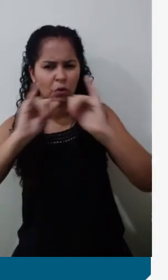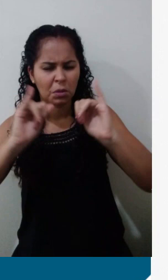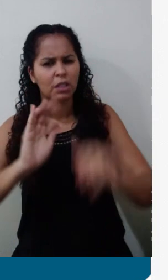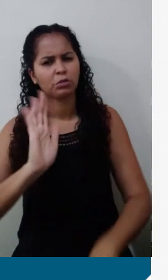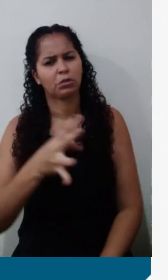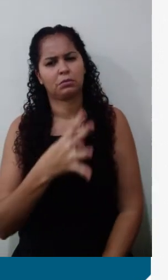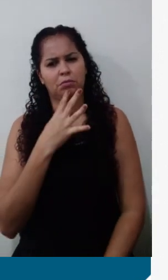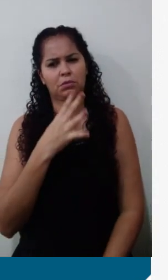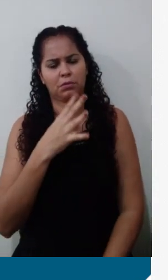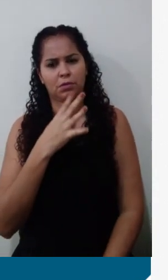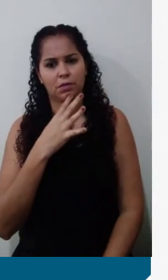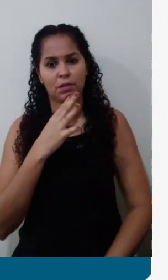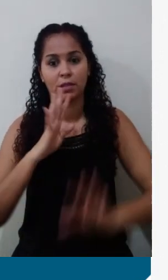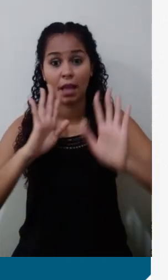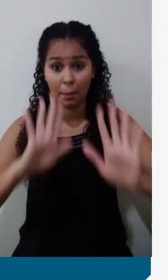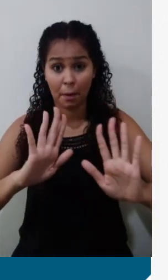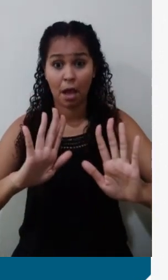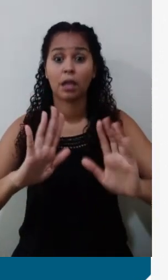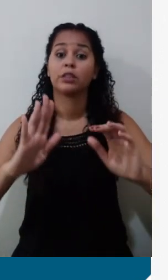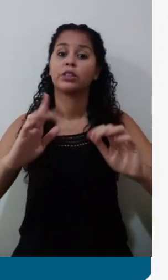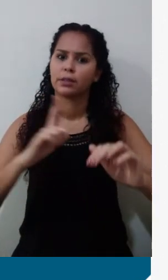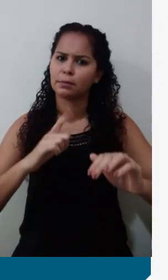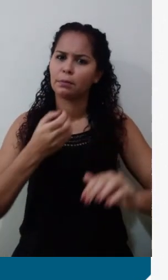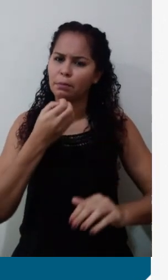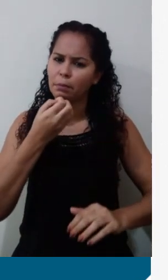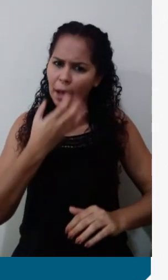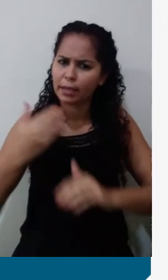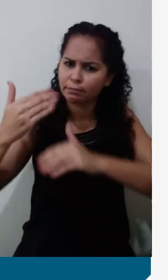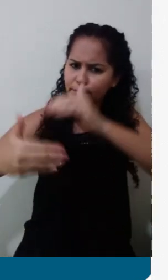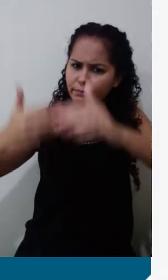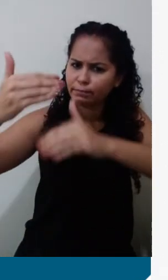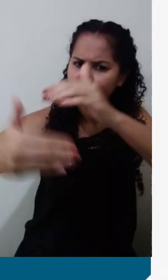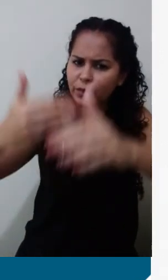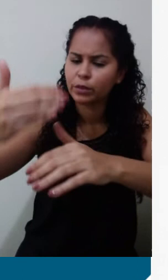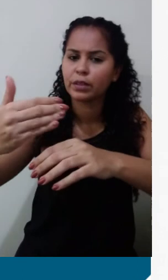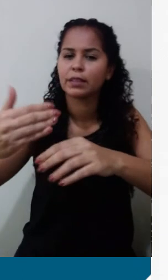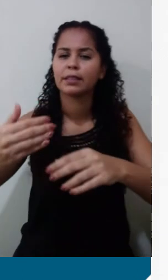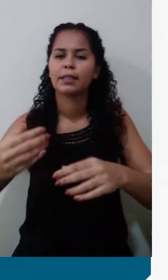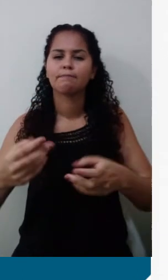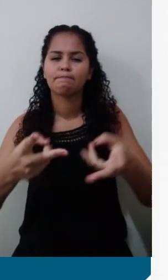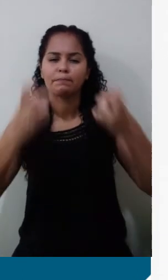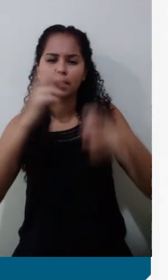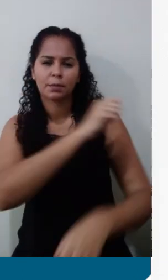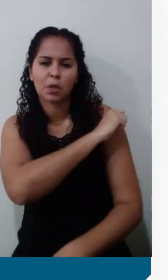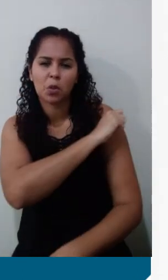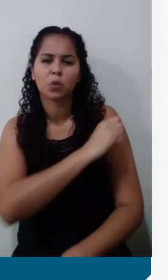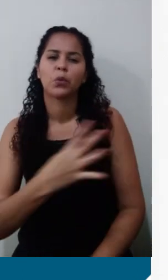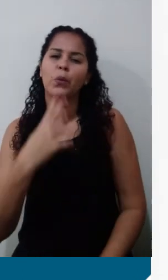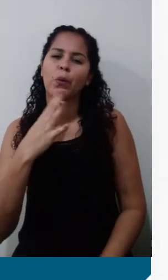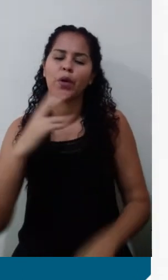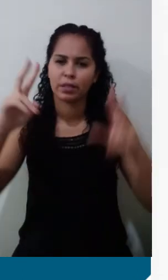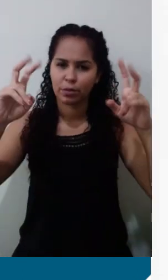muito conhecidos, eles são bem articulados dentro do texto, provocando a sensação de que o aluno sabe muito bem o que ele